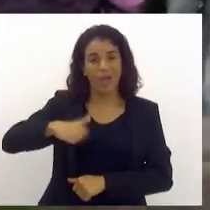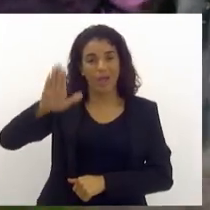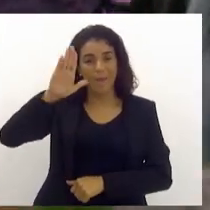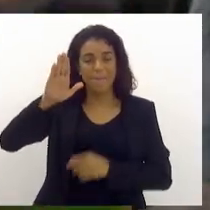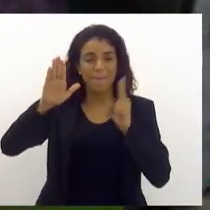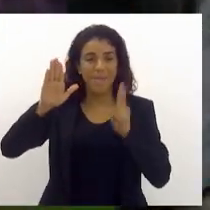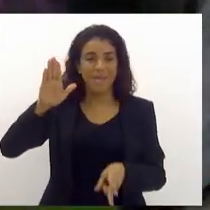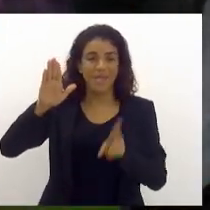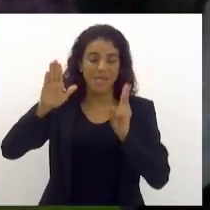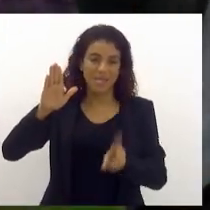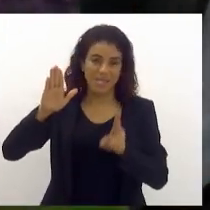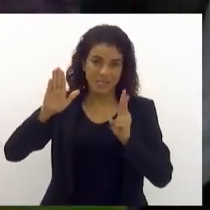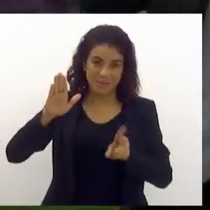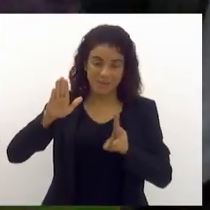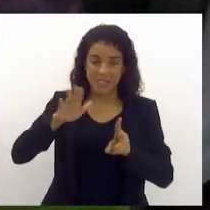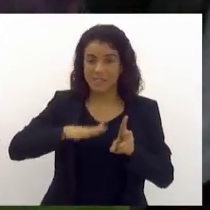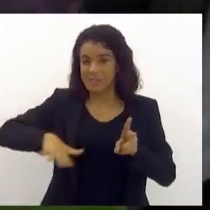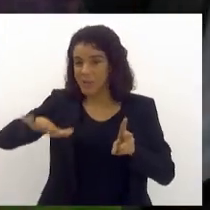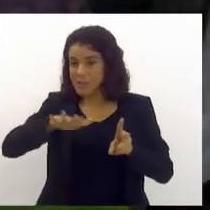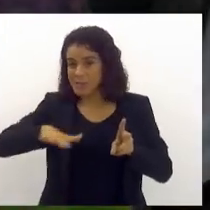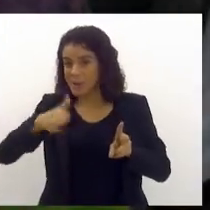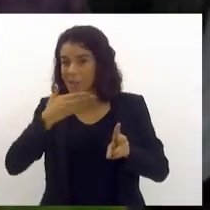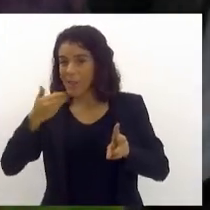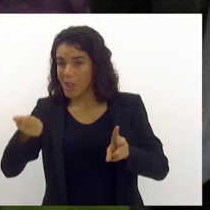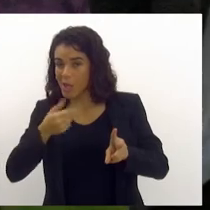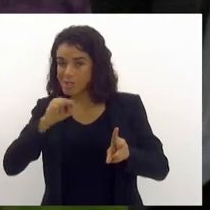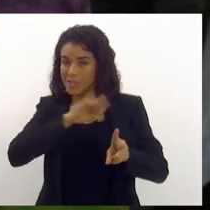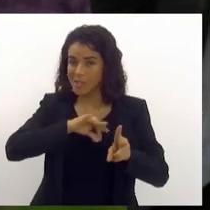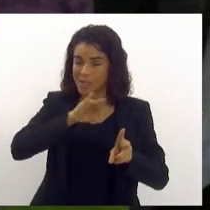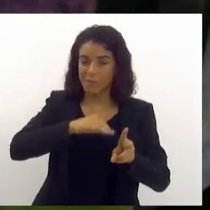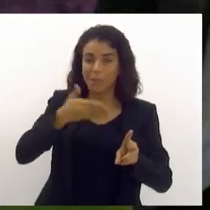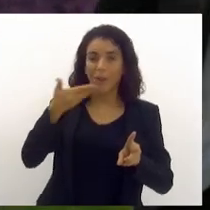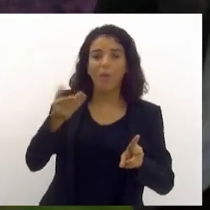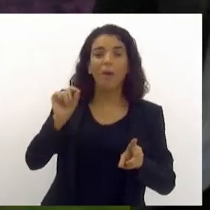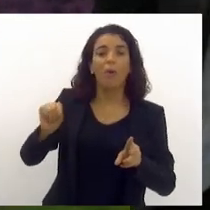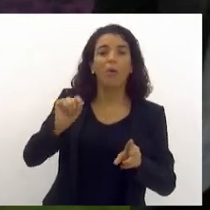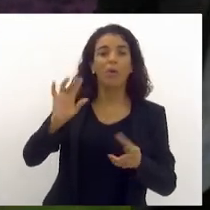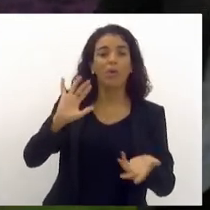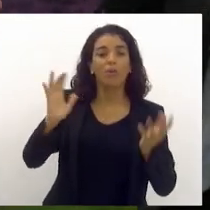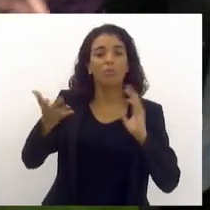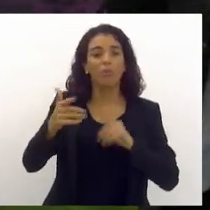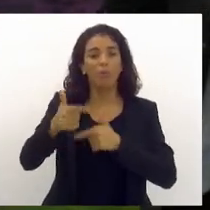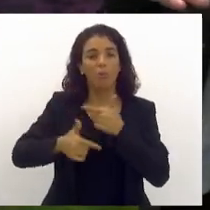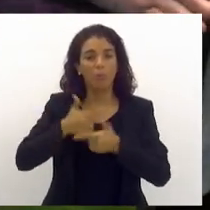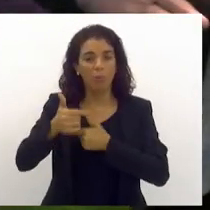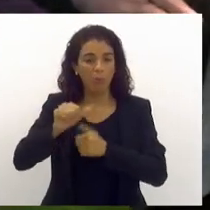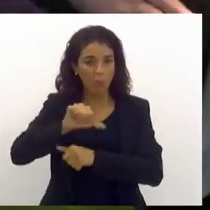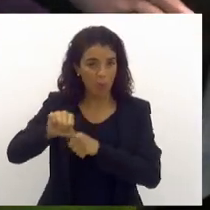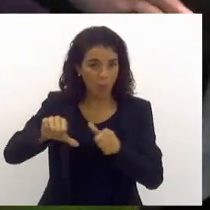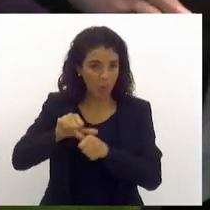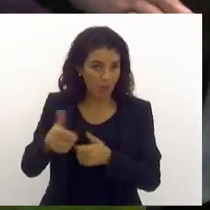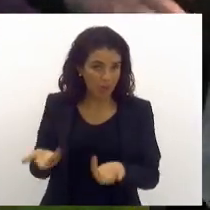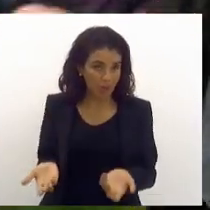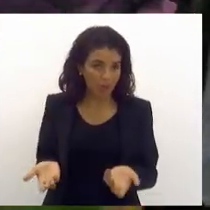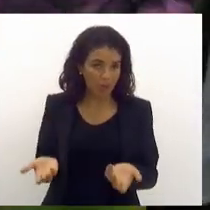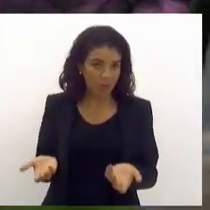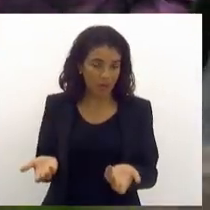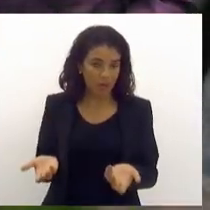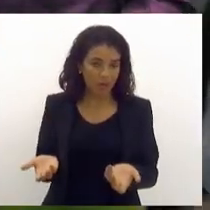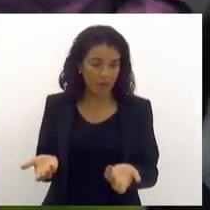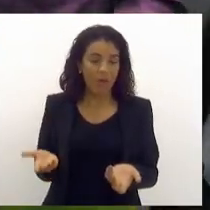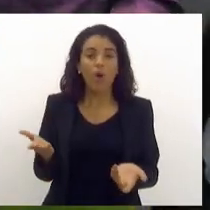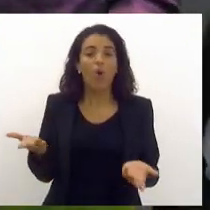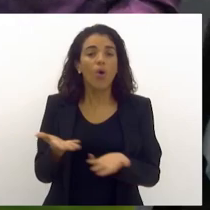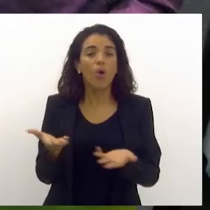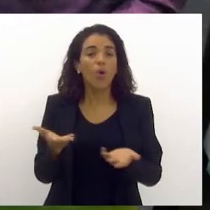Condições de trabalho, escala melhor, salário melhor, mas nada acontece. Nada sai das falácias, presidente. O que vem acontecendo